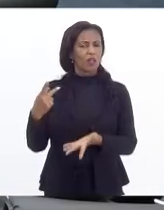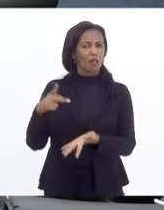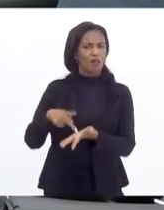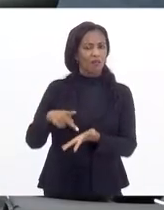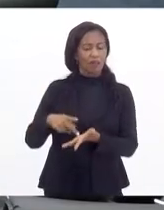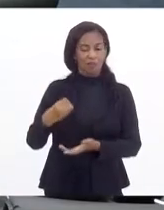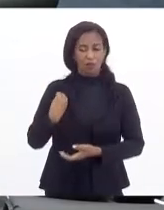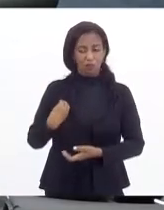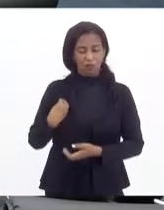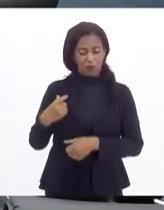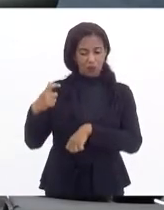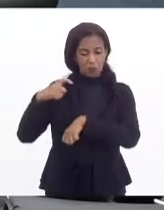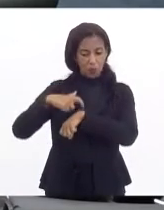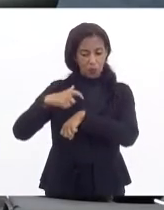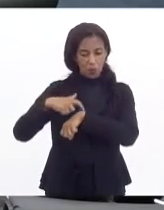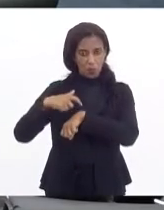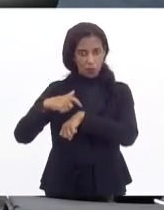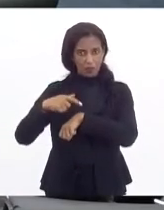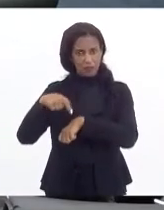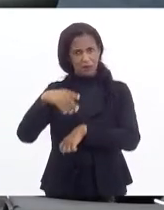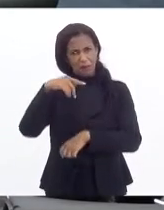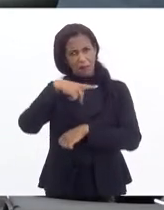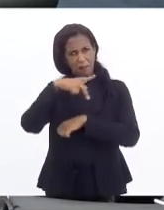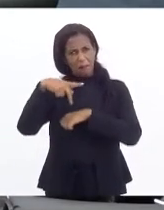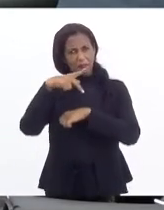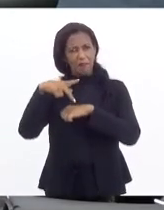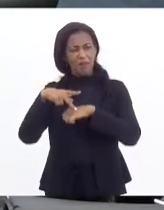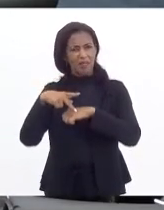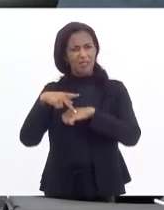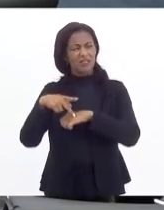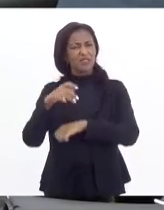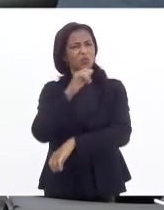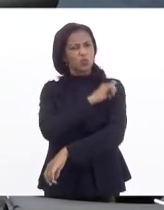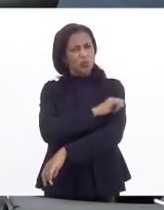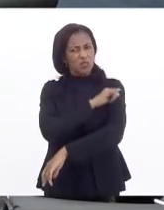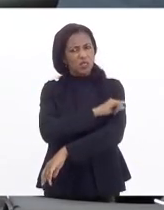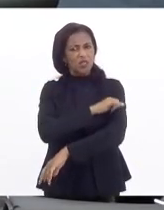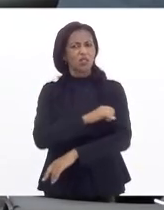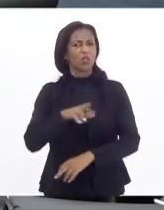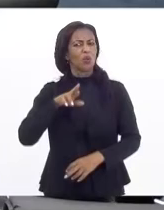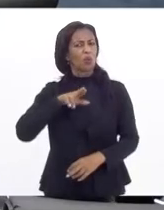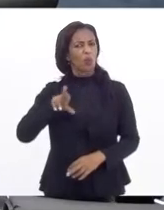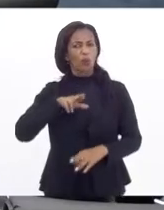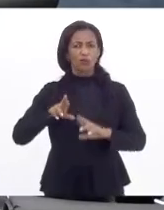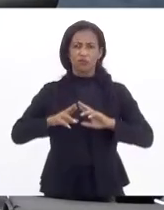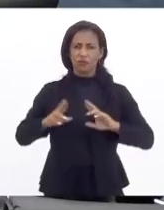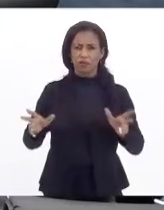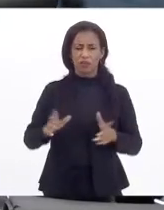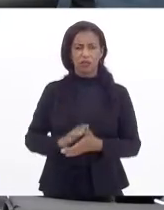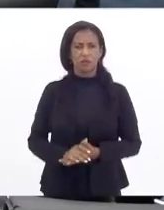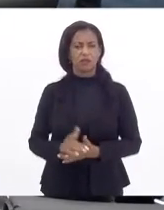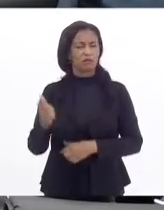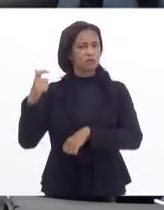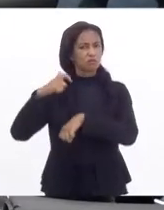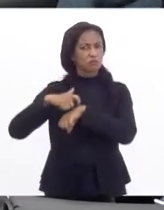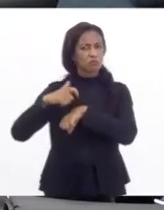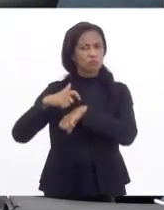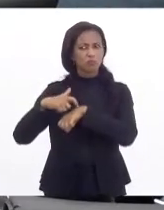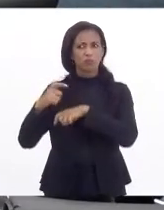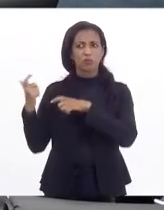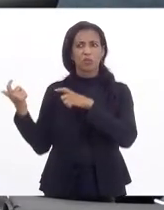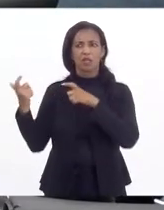estamos vivendo um momento neste país, e no Rio de Janeiro não é diferente, é um momento